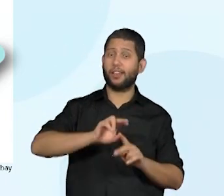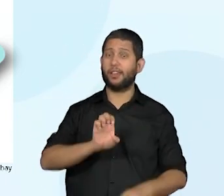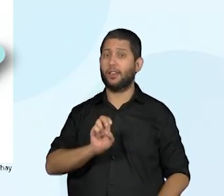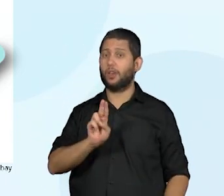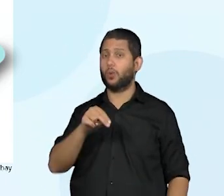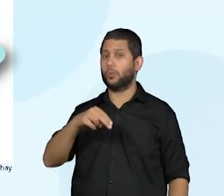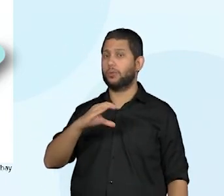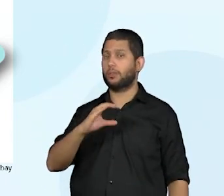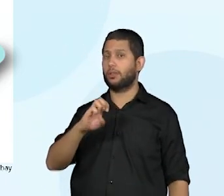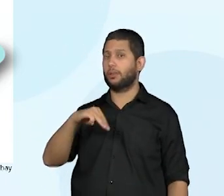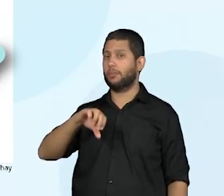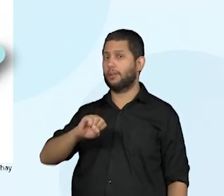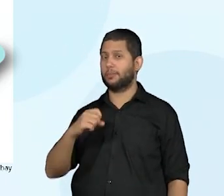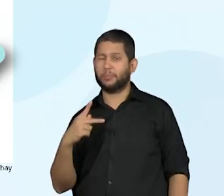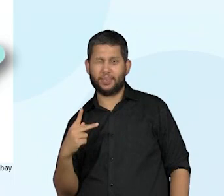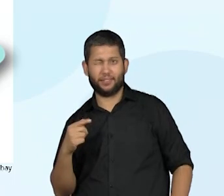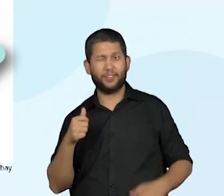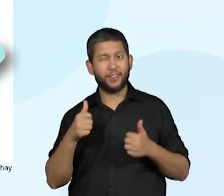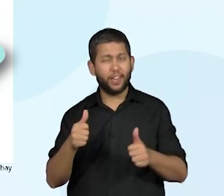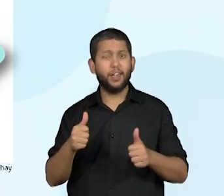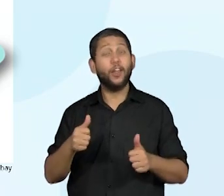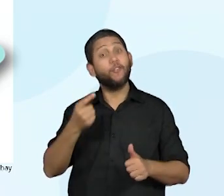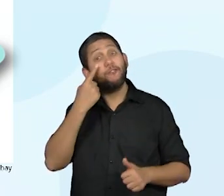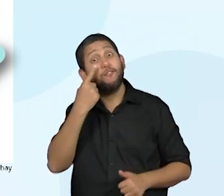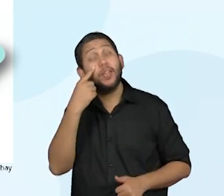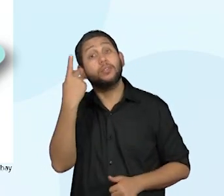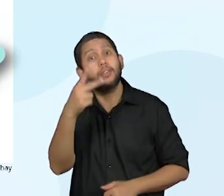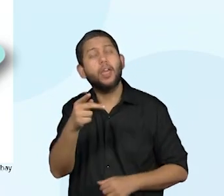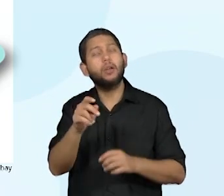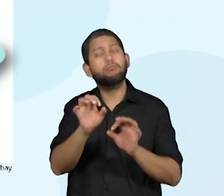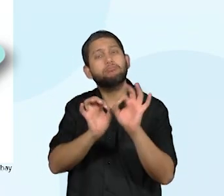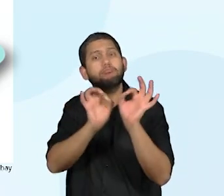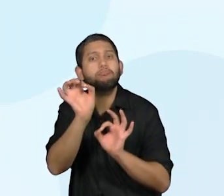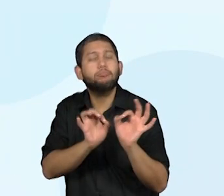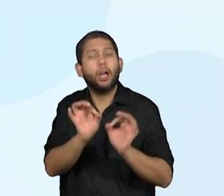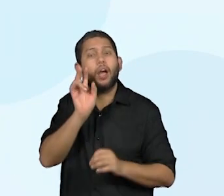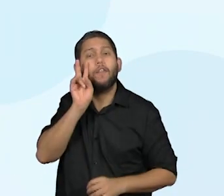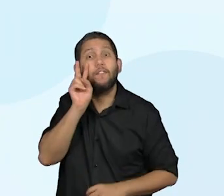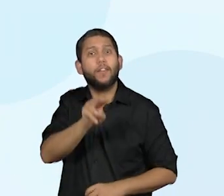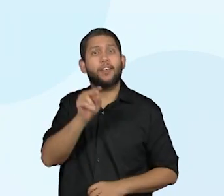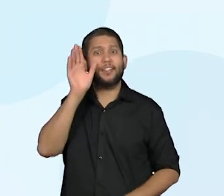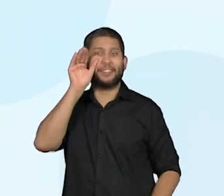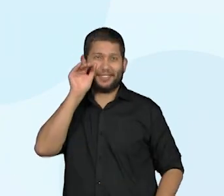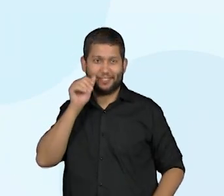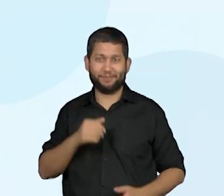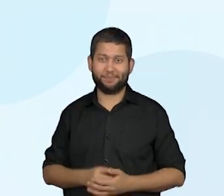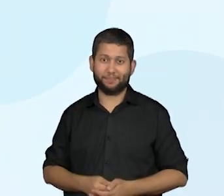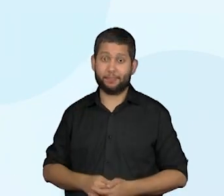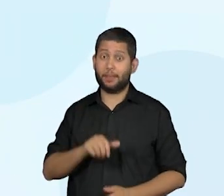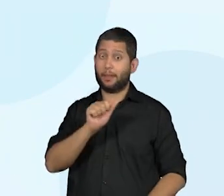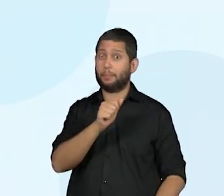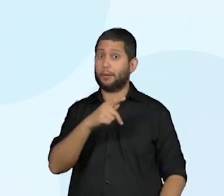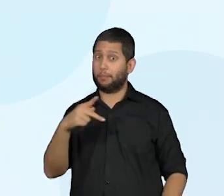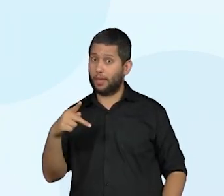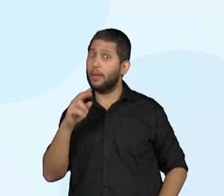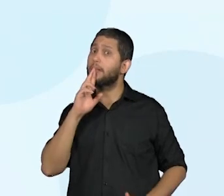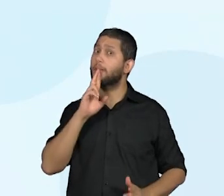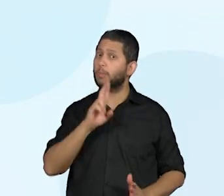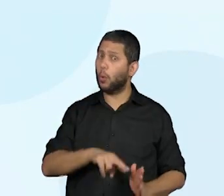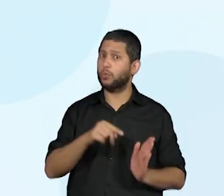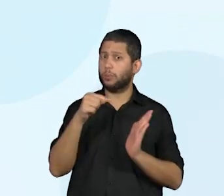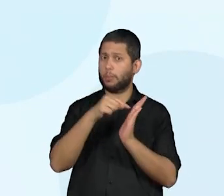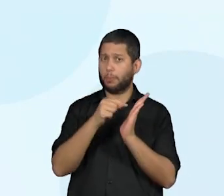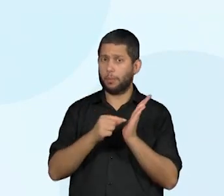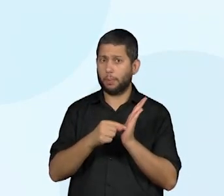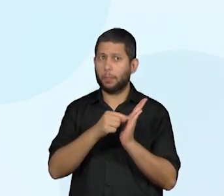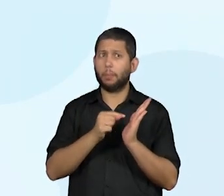#EuNoCMSP, que vai ajudar bastante a gente a identificar aí o que vocês aprenderam. No aplicativo também tem uma tarefa e vocês podem